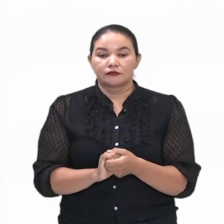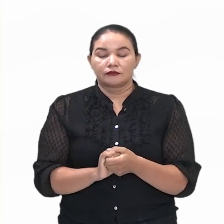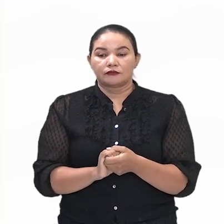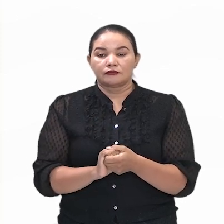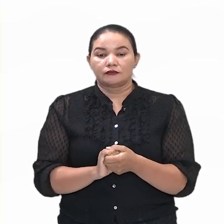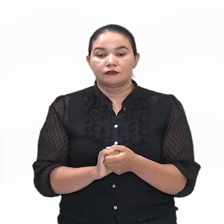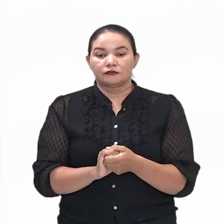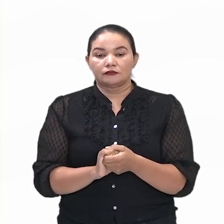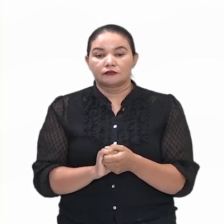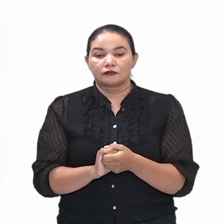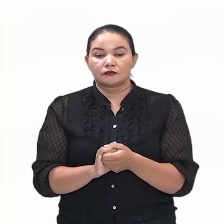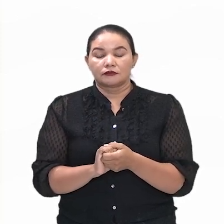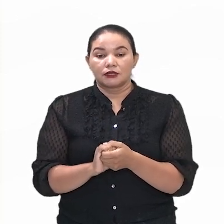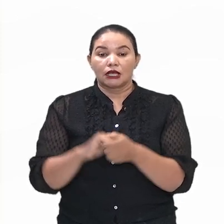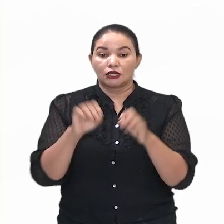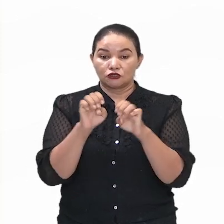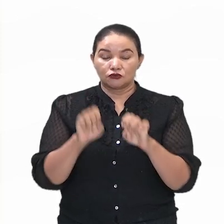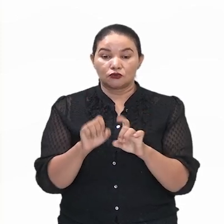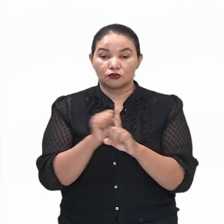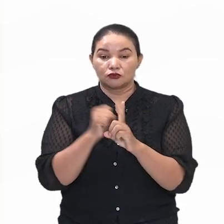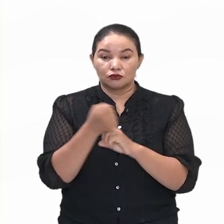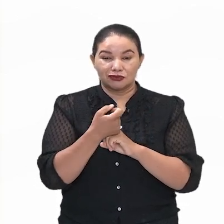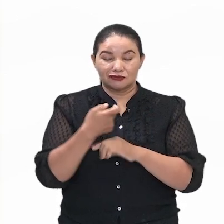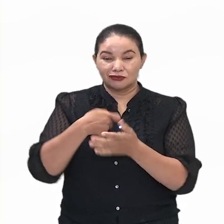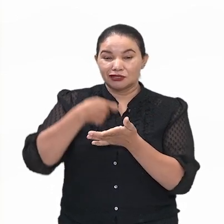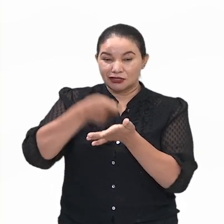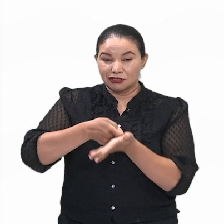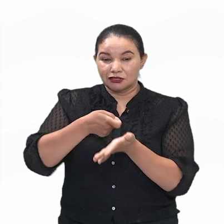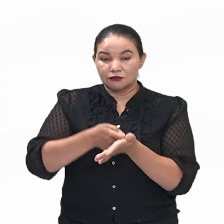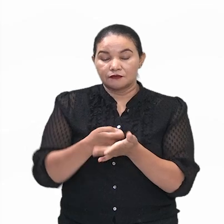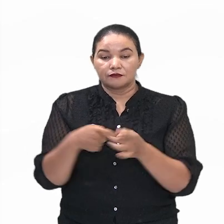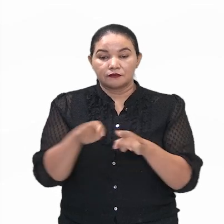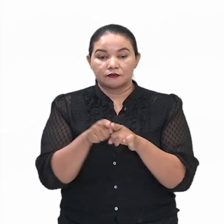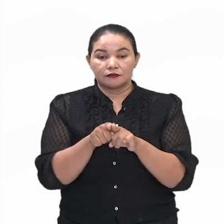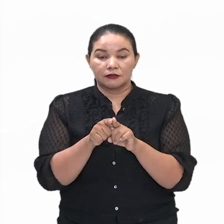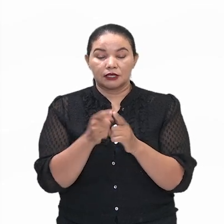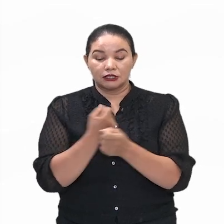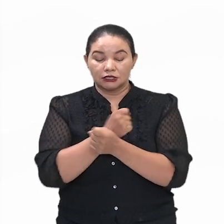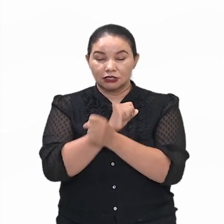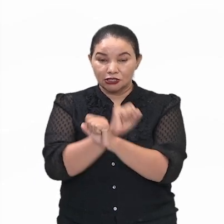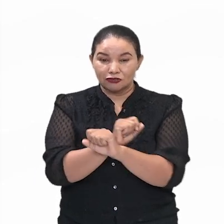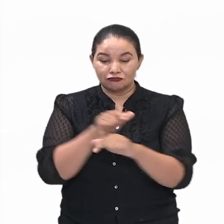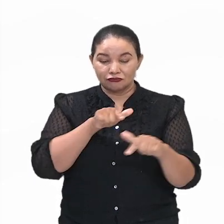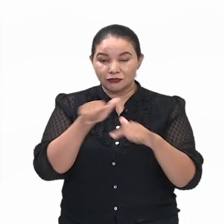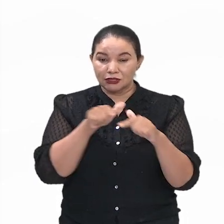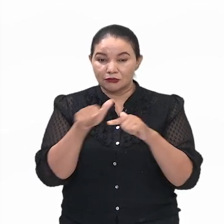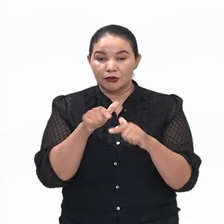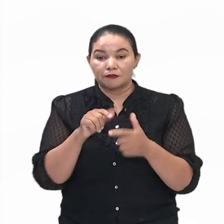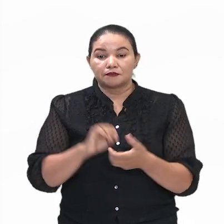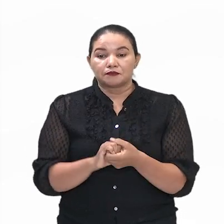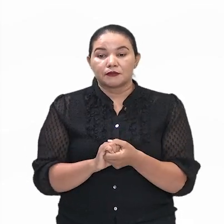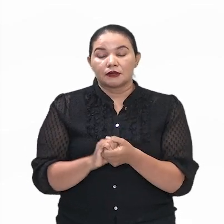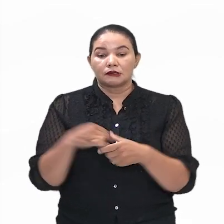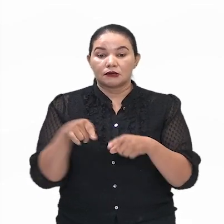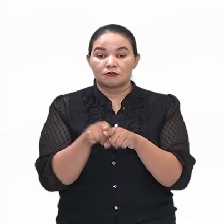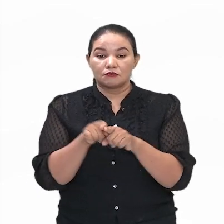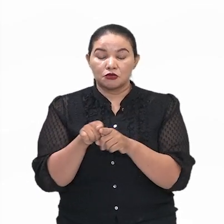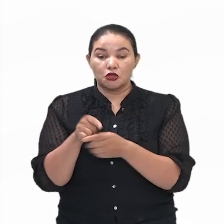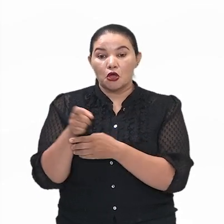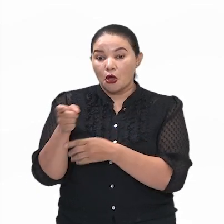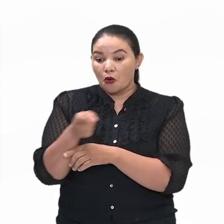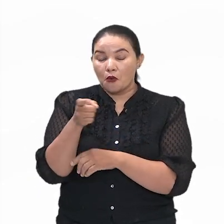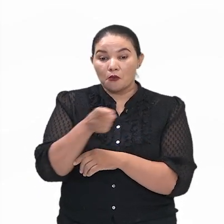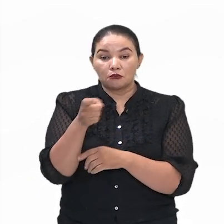Estrutura social rígida, dependência do trabalho escravizado, cobrança de altos